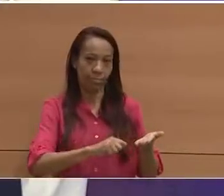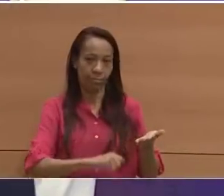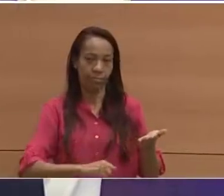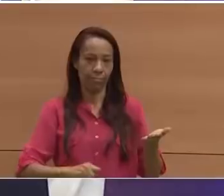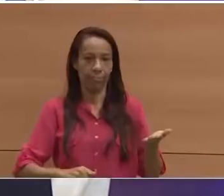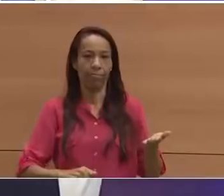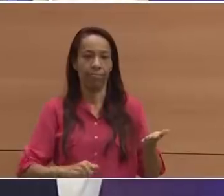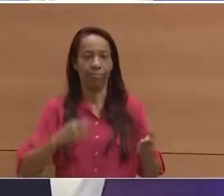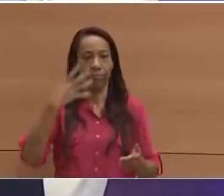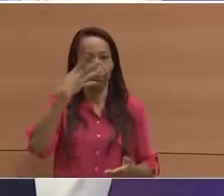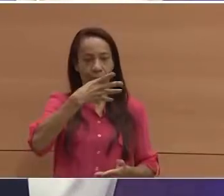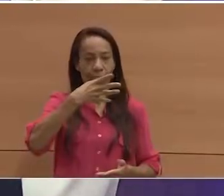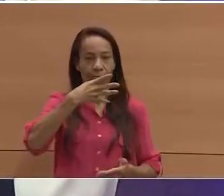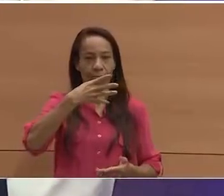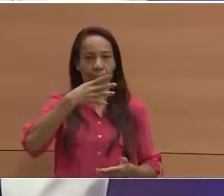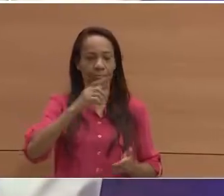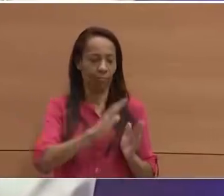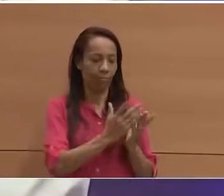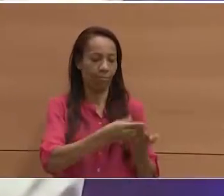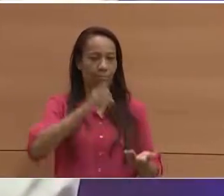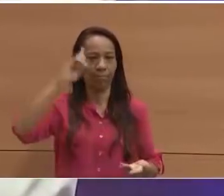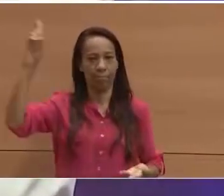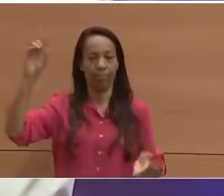Colossenses, Filipenses,